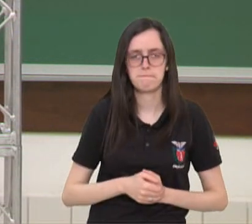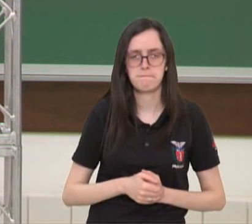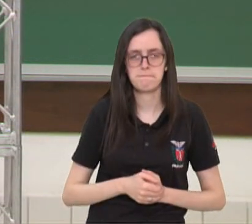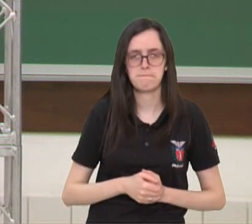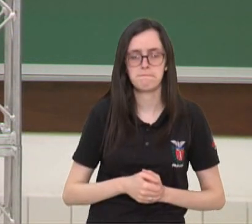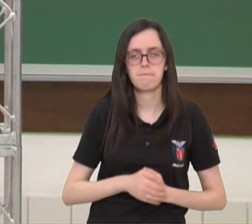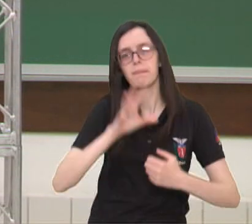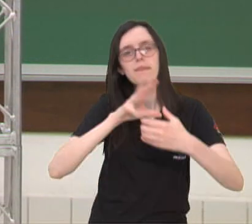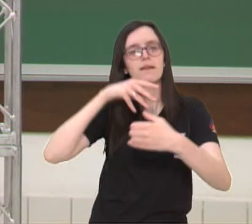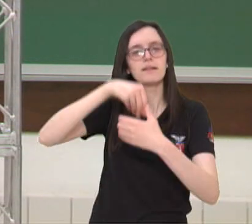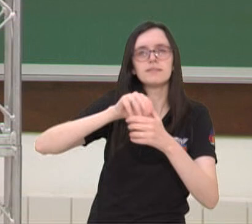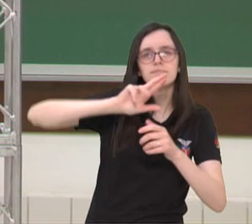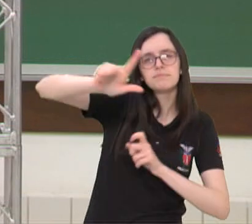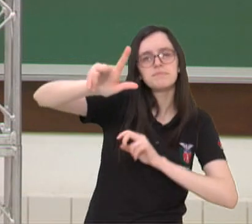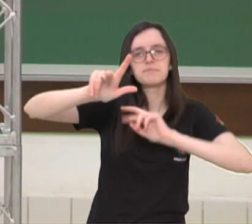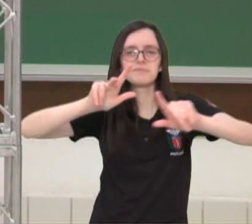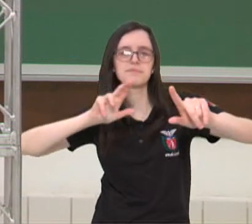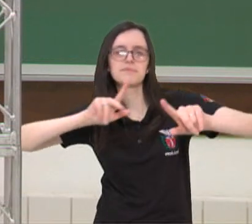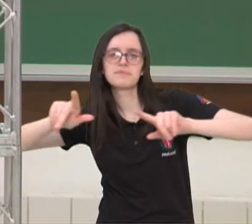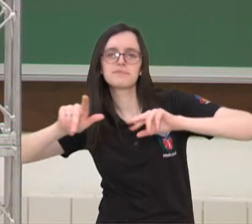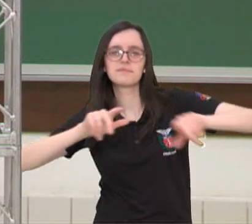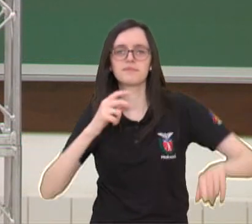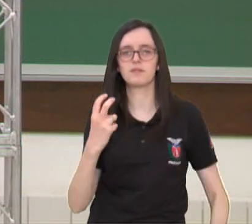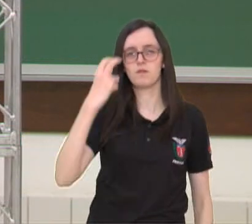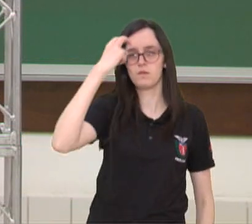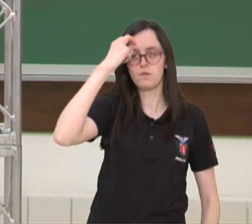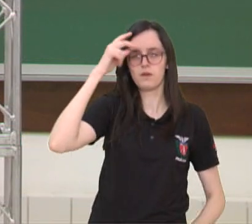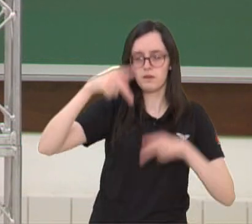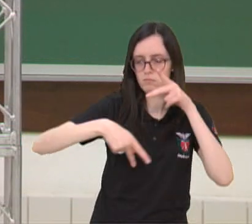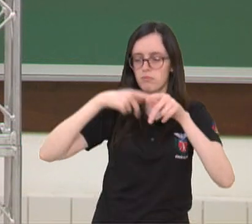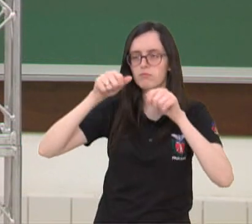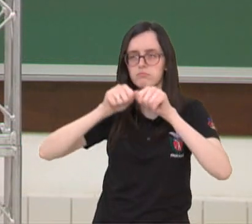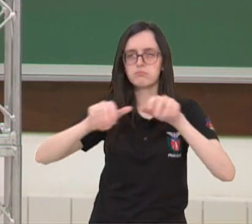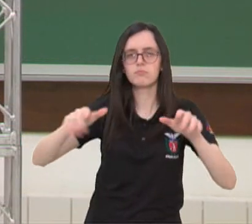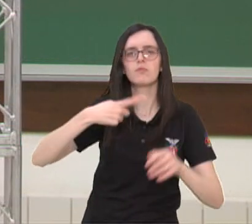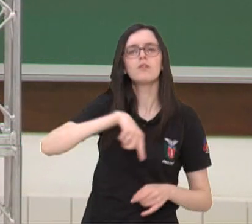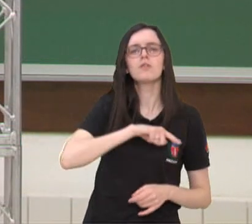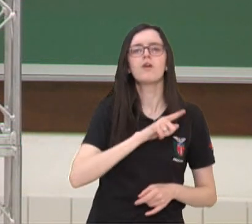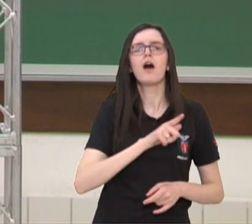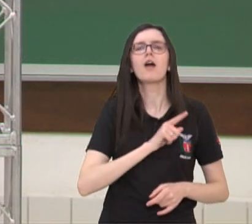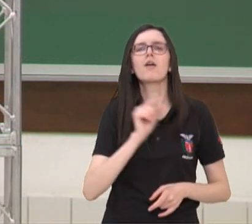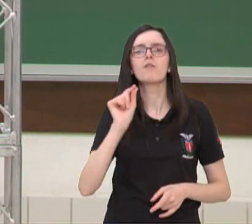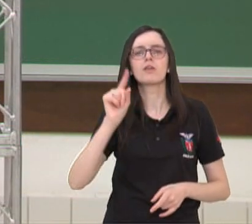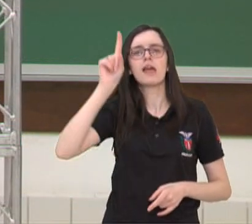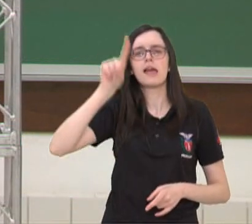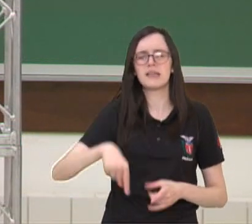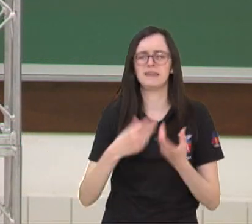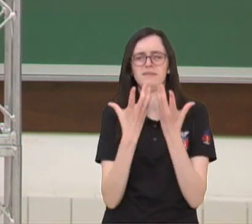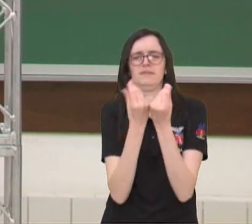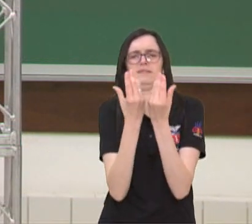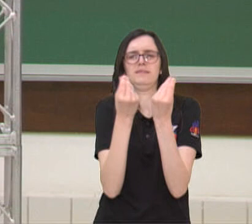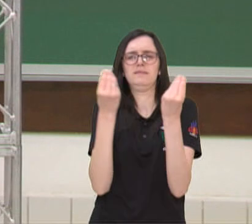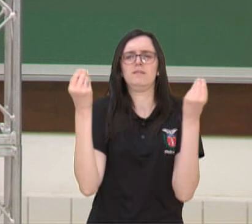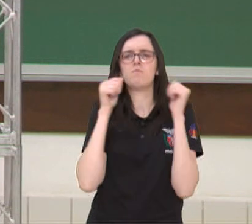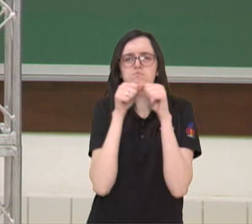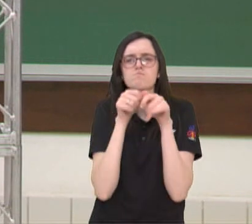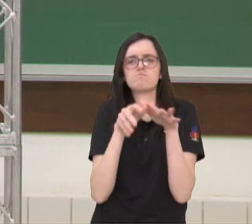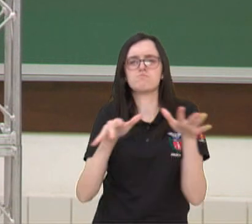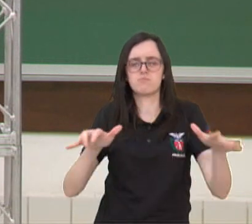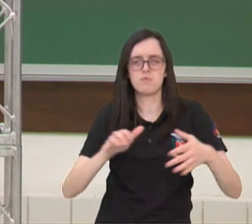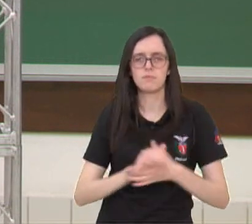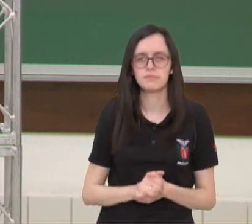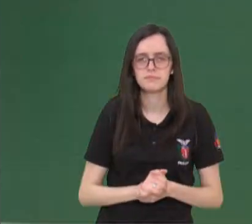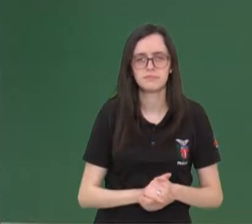dessas diferentes culturas dessas civilizações, nós temos aí uma variedade gigante.